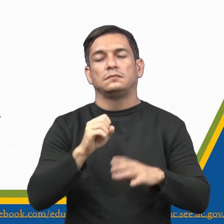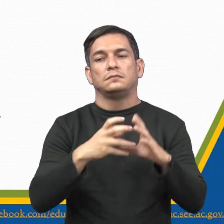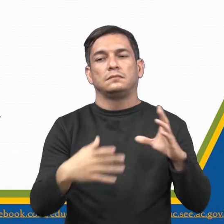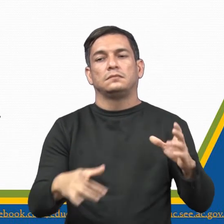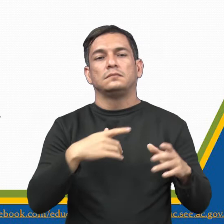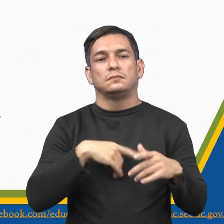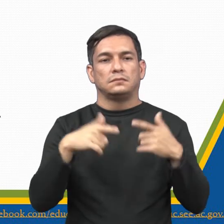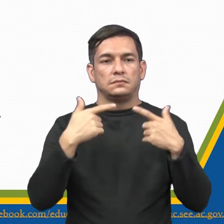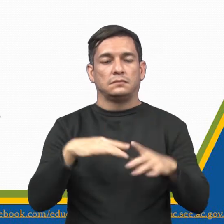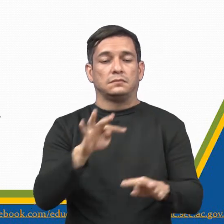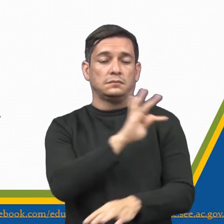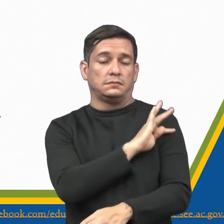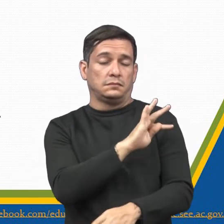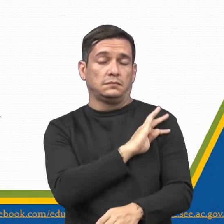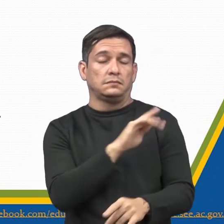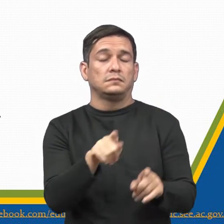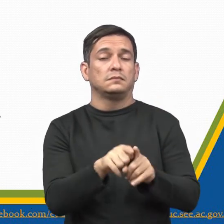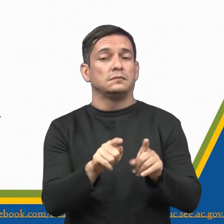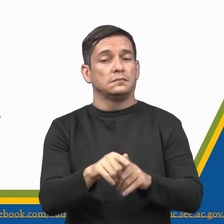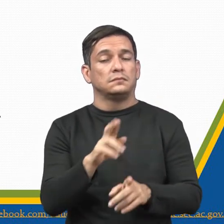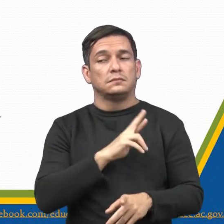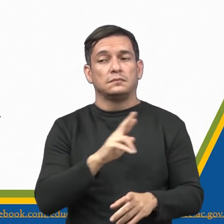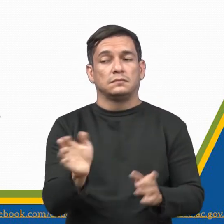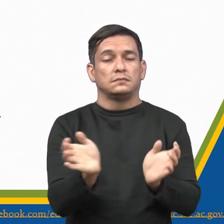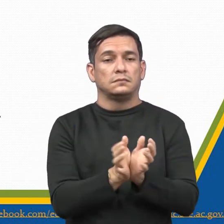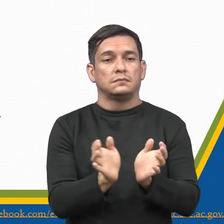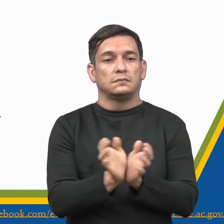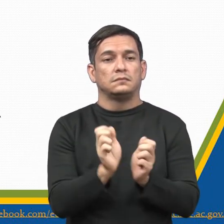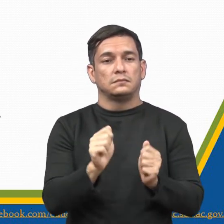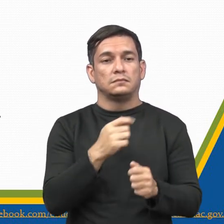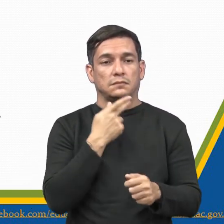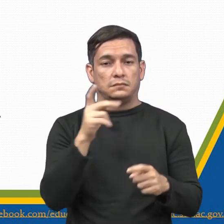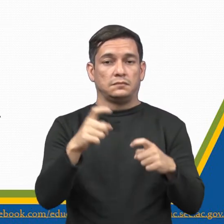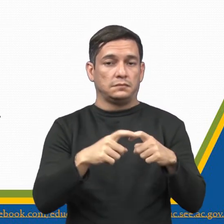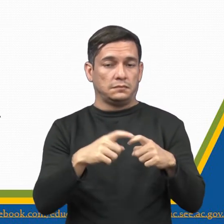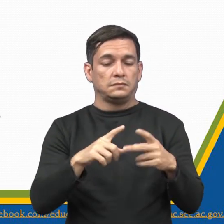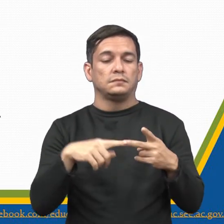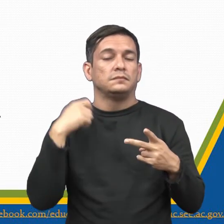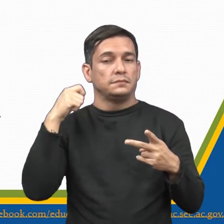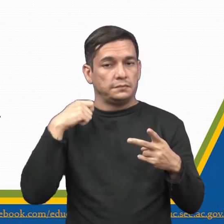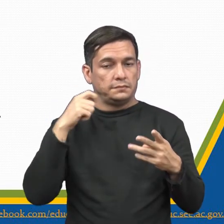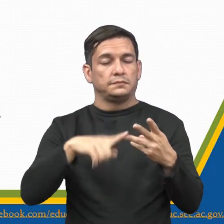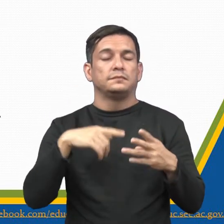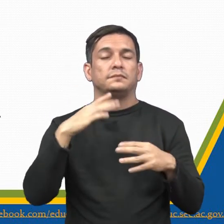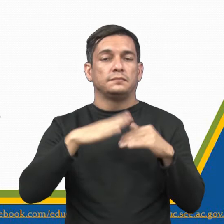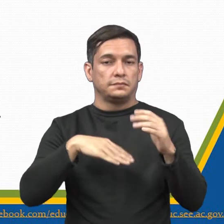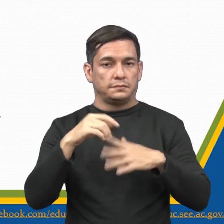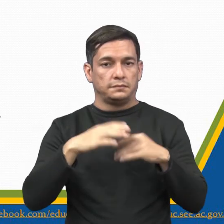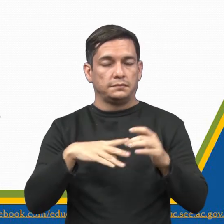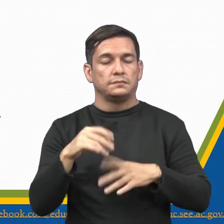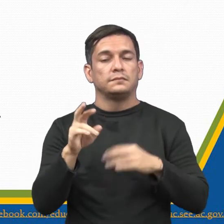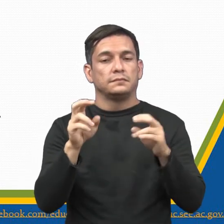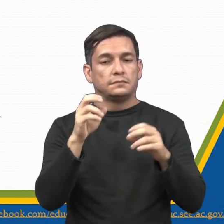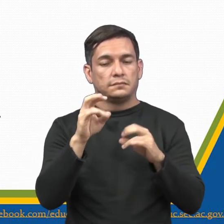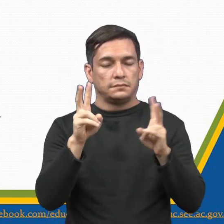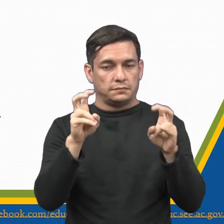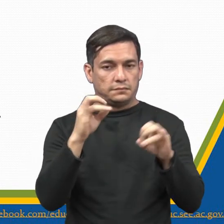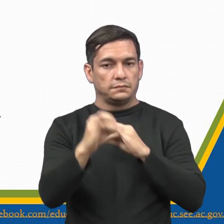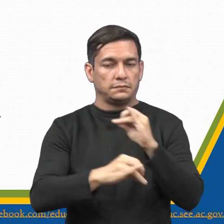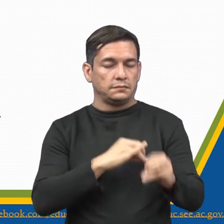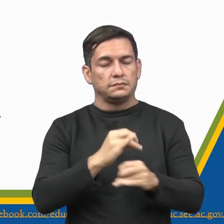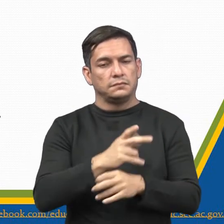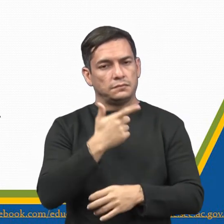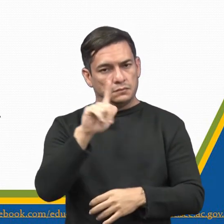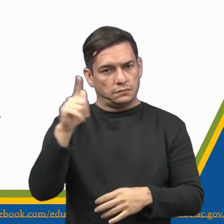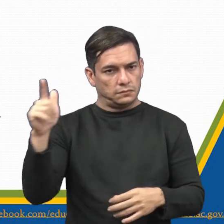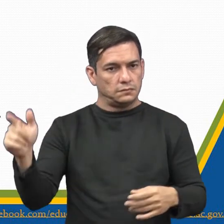um linguajar técnico. Representando a classe, podemos citar os médicos, advogados, profissionais da área de informática, dentre